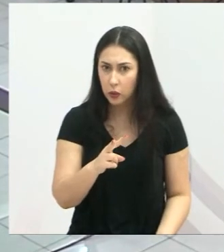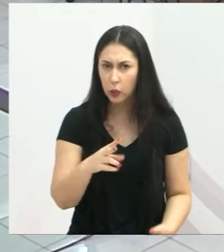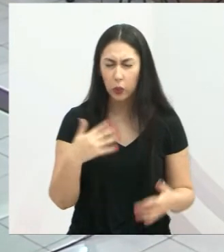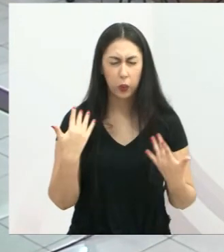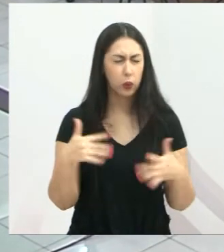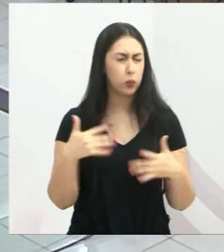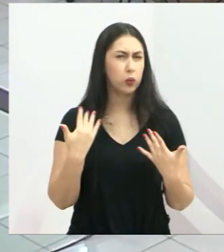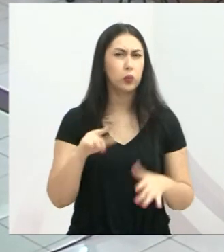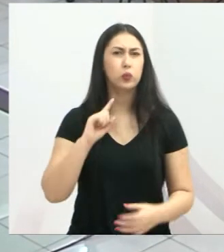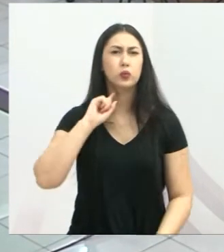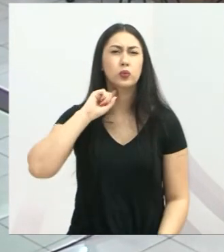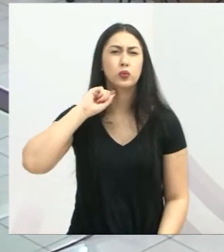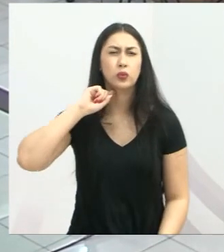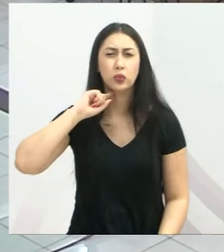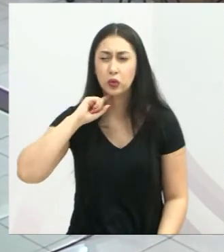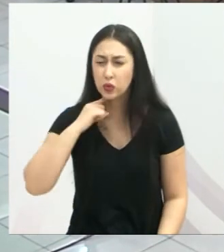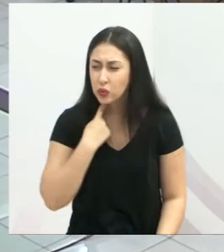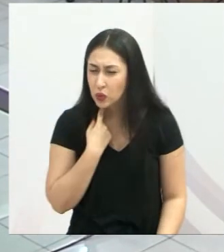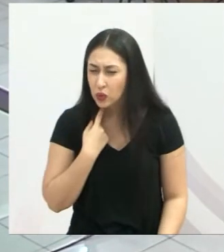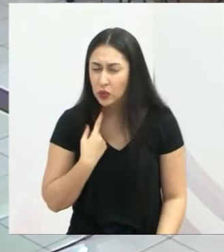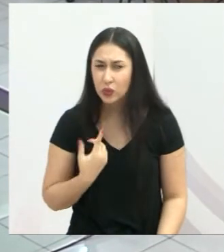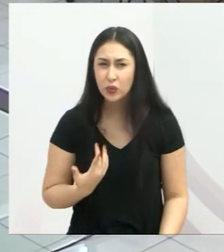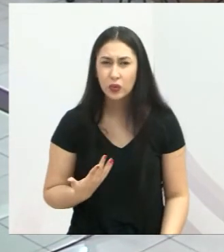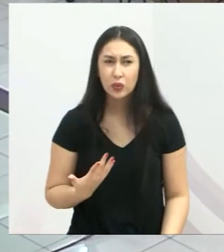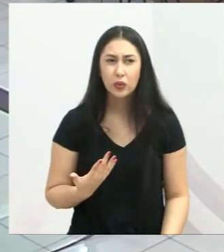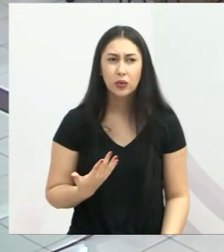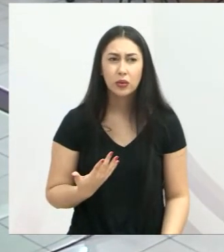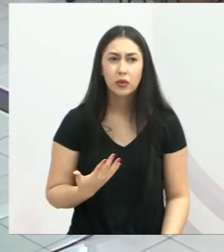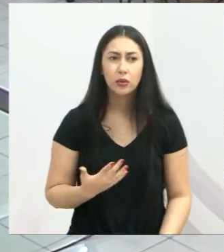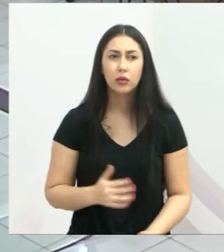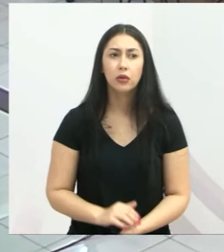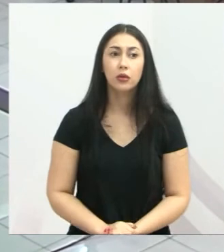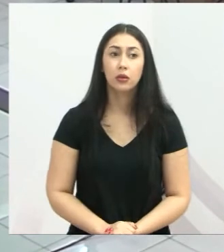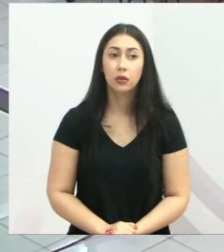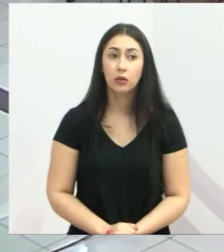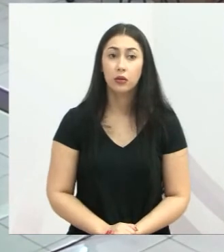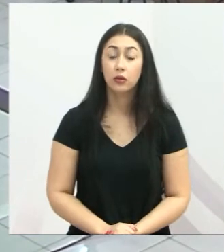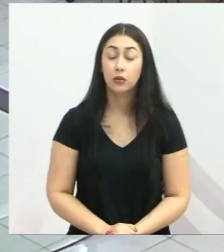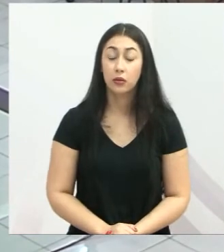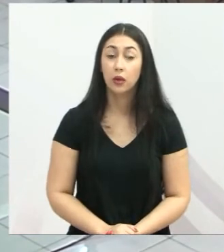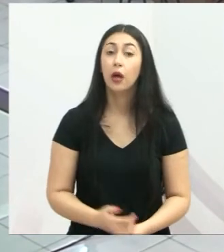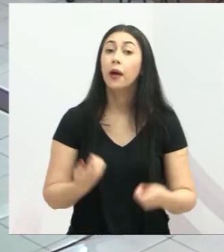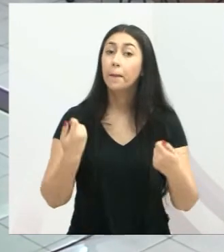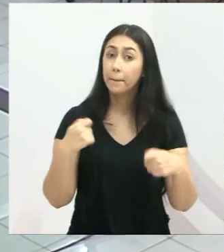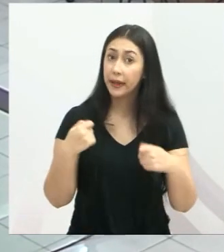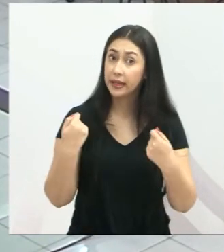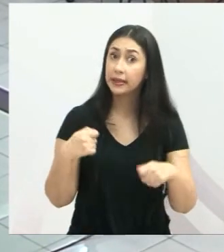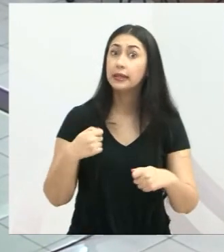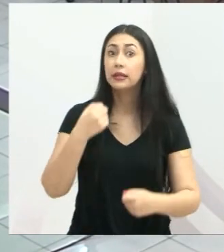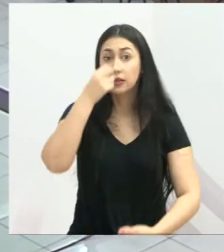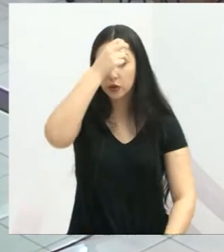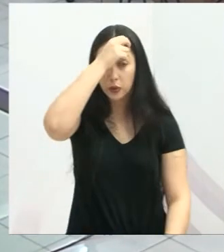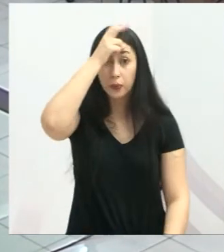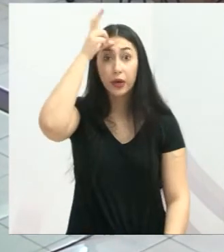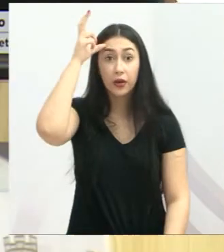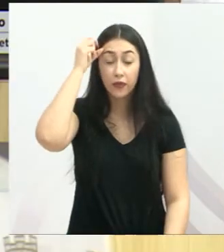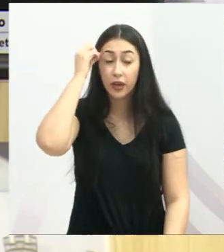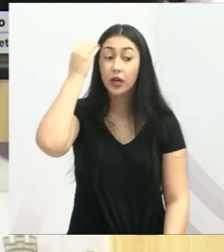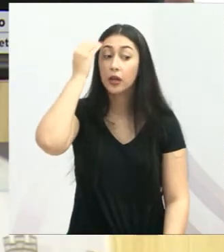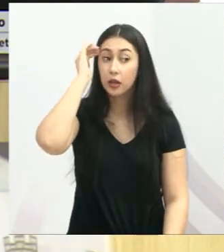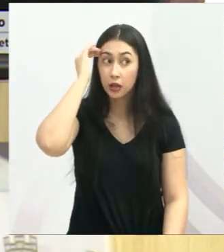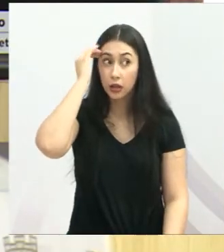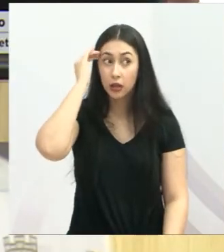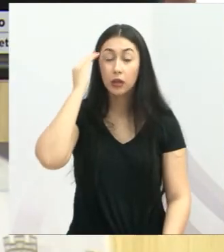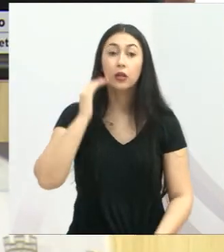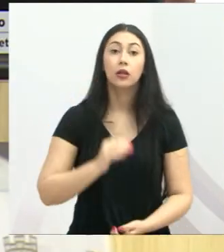hein? Puro lodo na piscina do Educamais São João. Leve ao senhor prefeito essa informação, vereadores